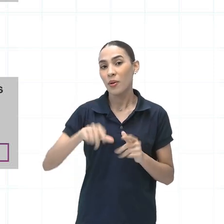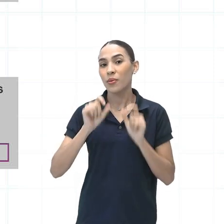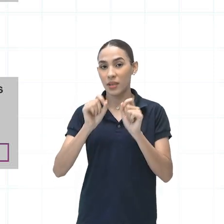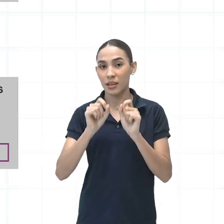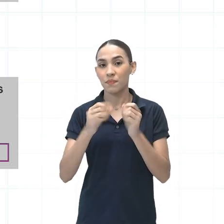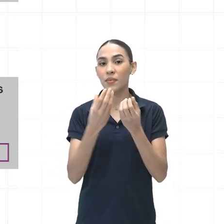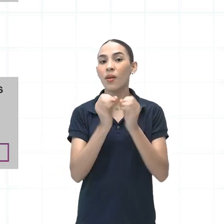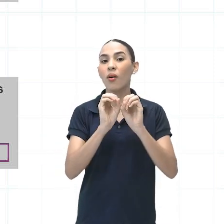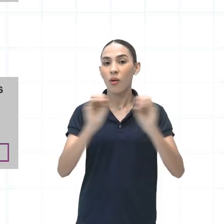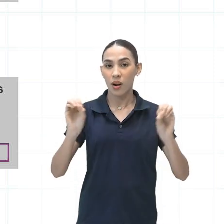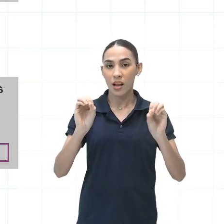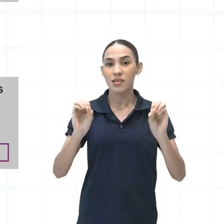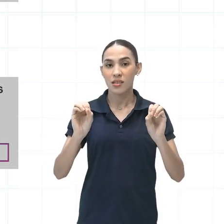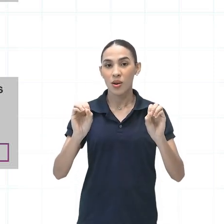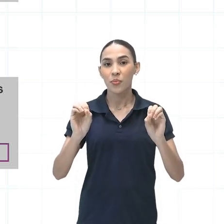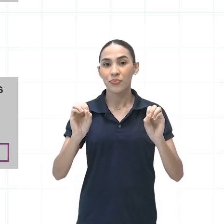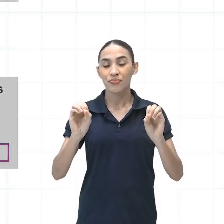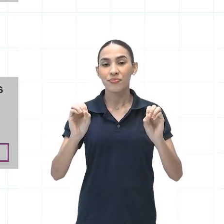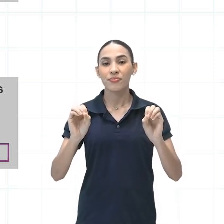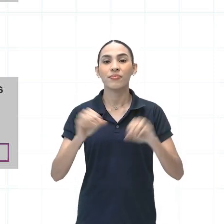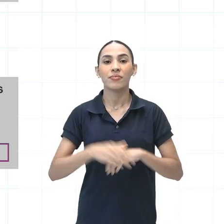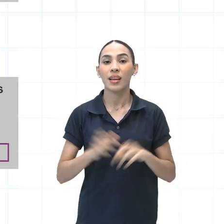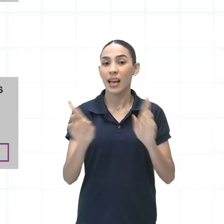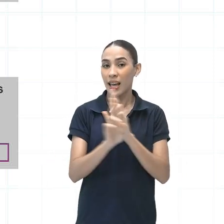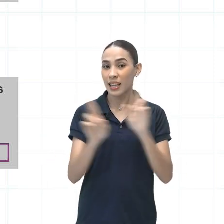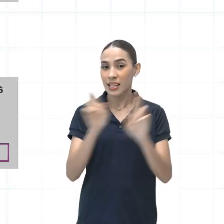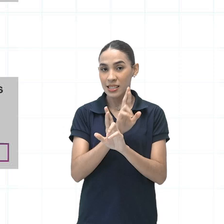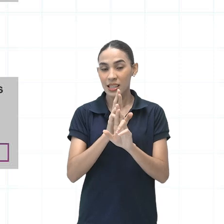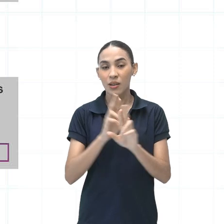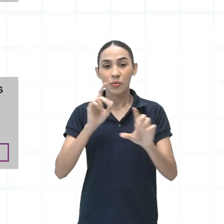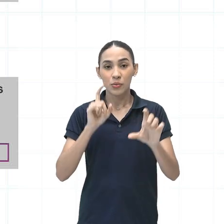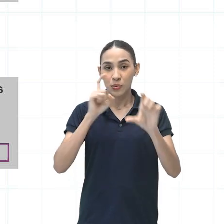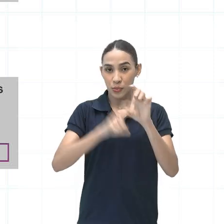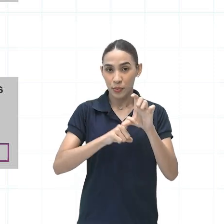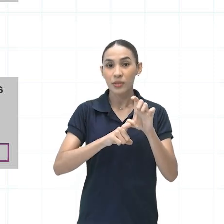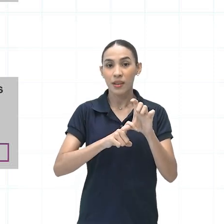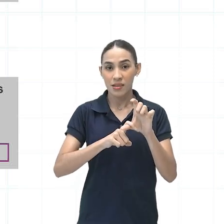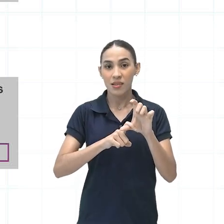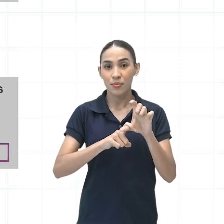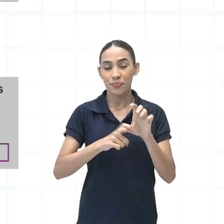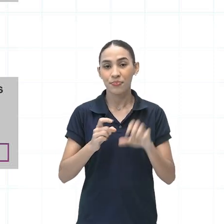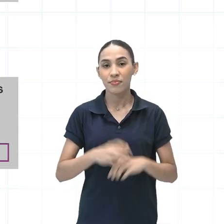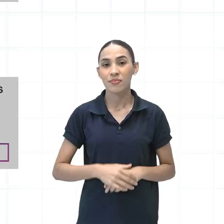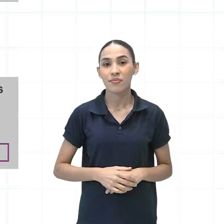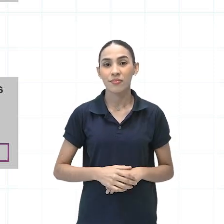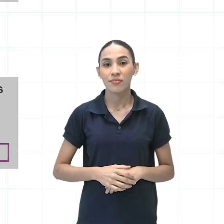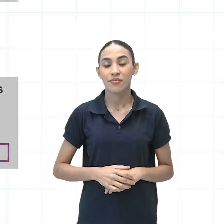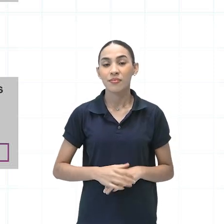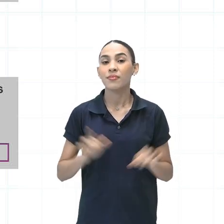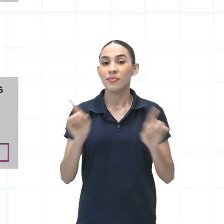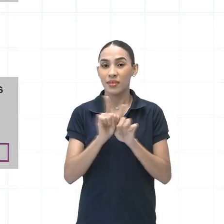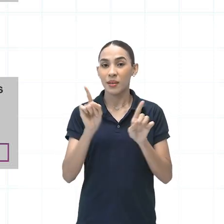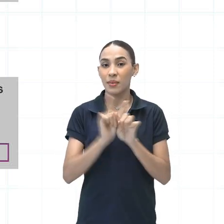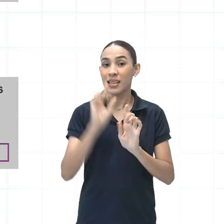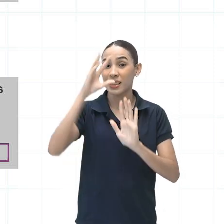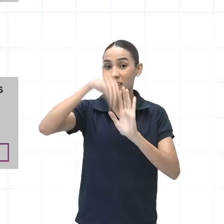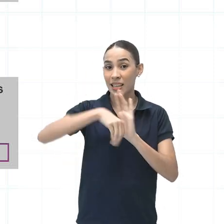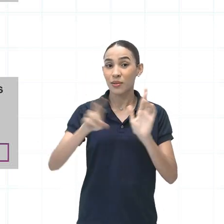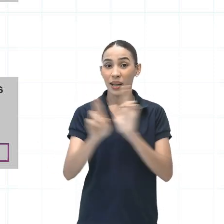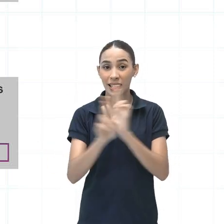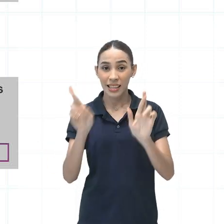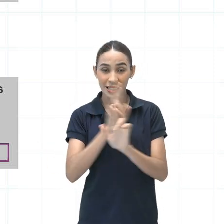nossa oração, né? Aí a nossa relação, na verdade, de subordinação. E dentro dessas